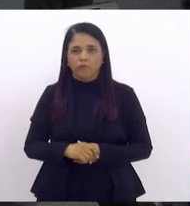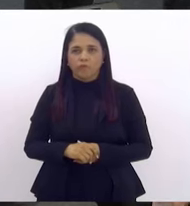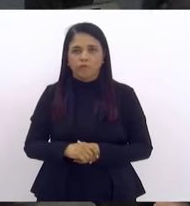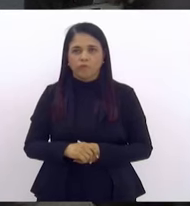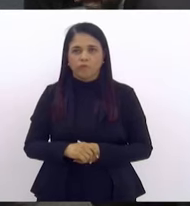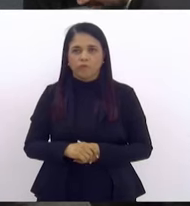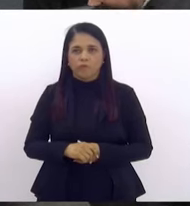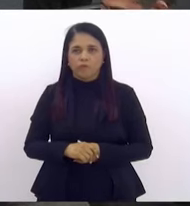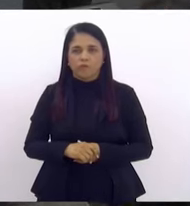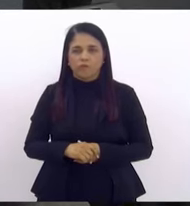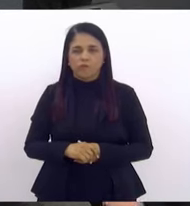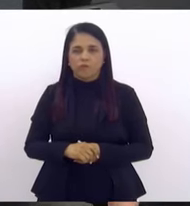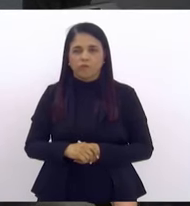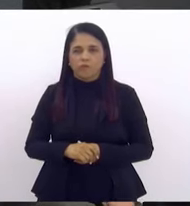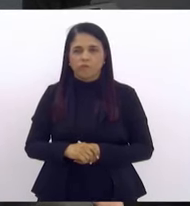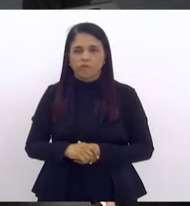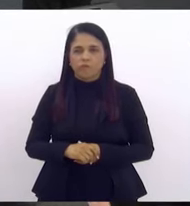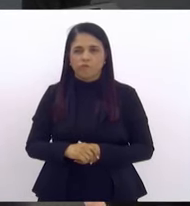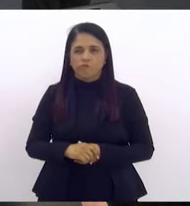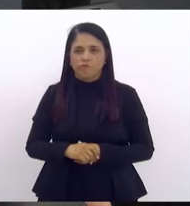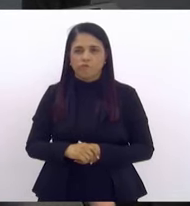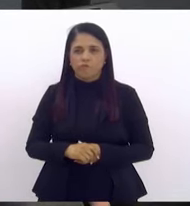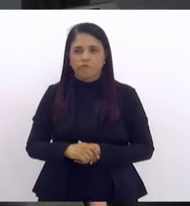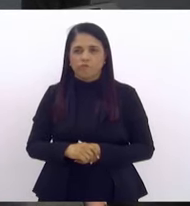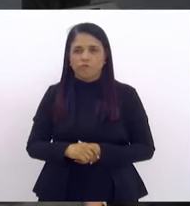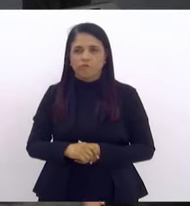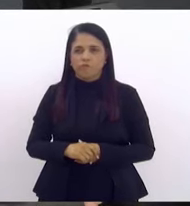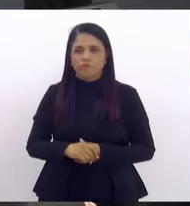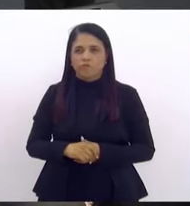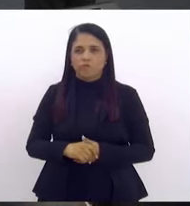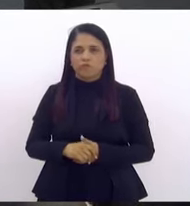Deputado Anderson. Deputada, deputado Anderson.